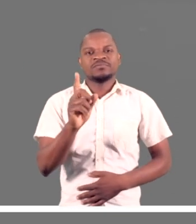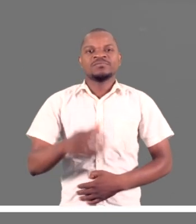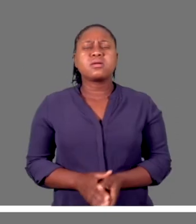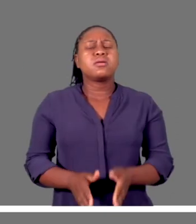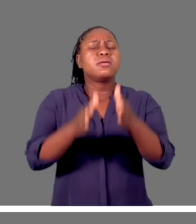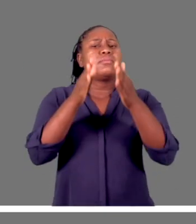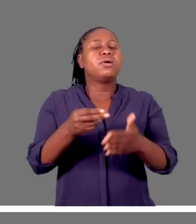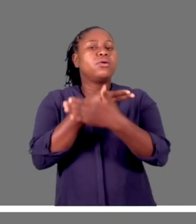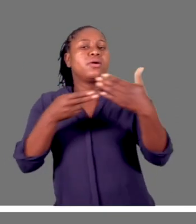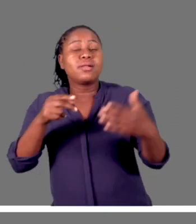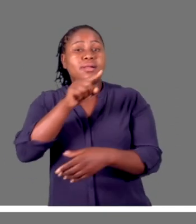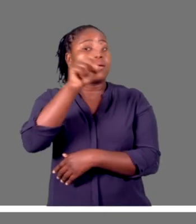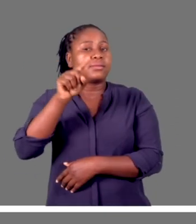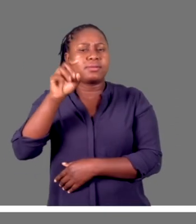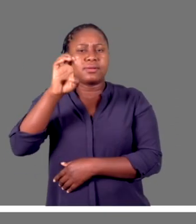piore.